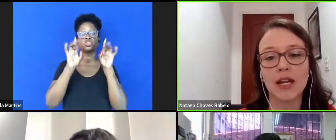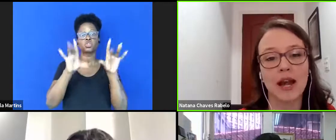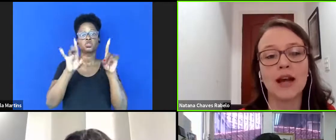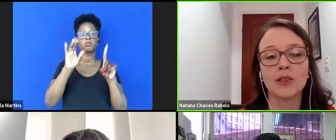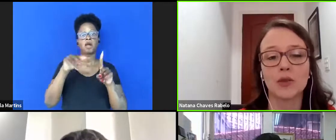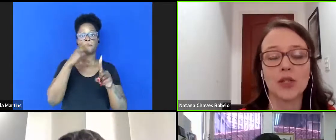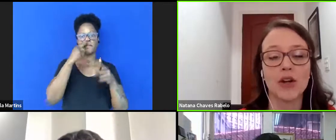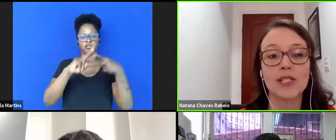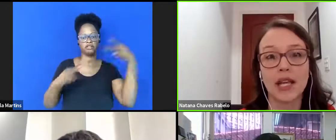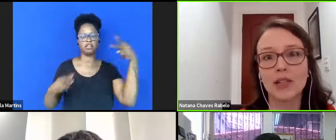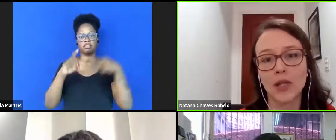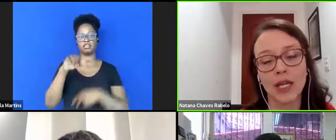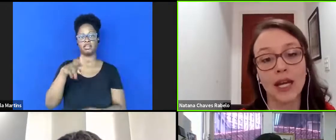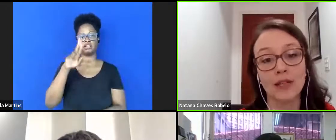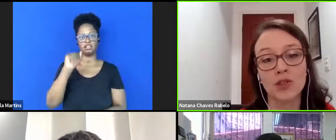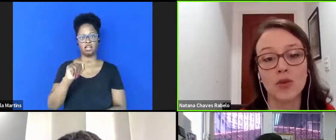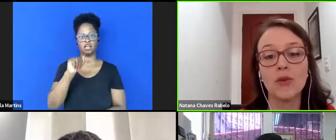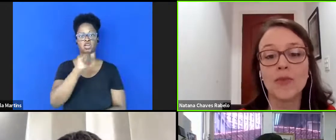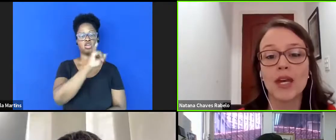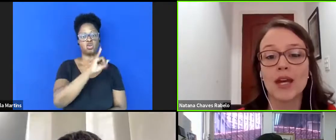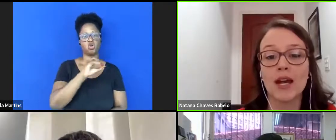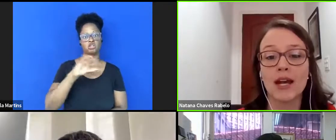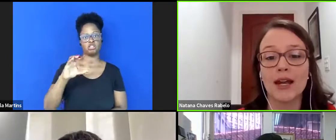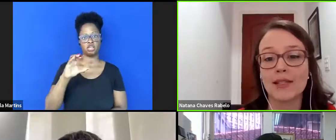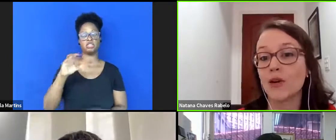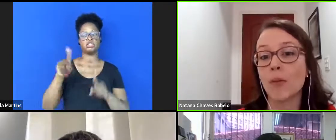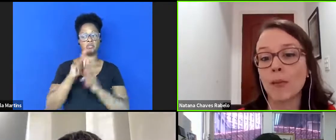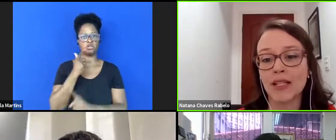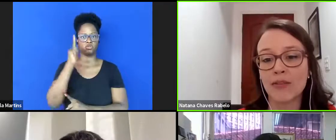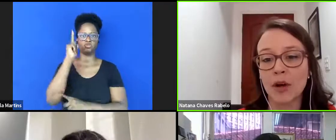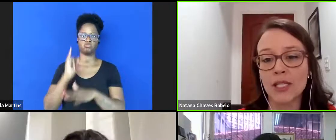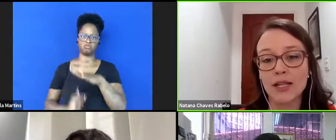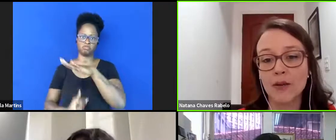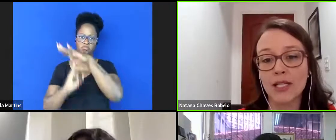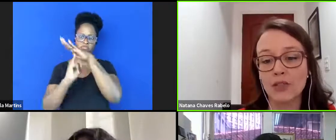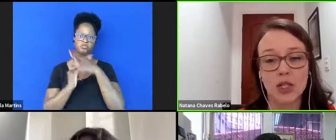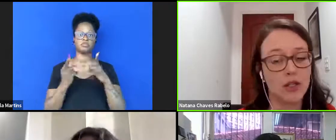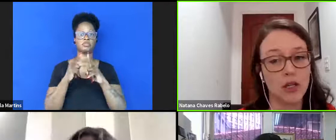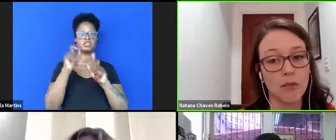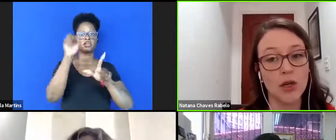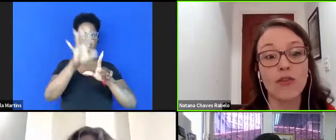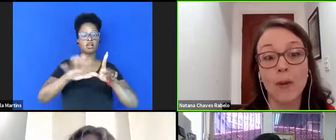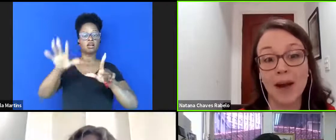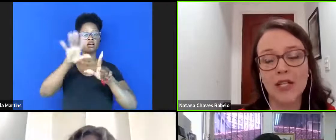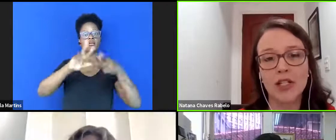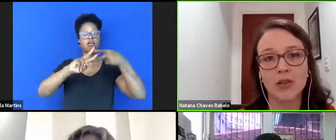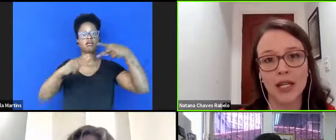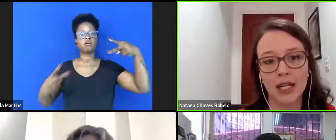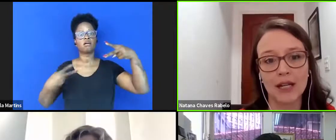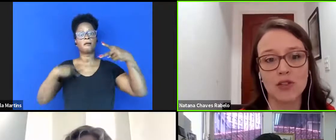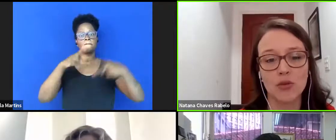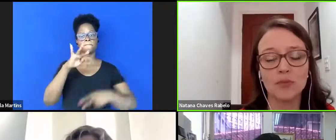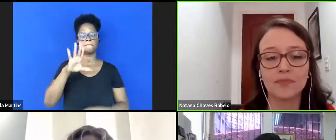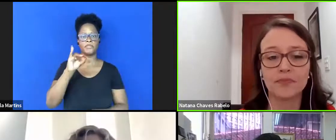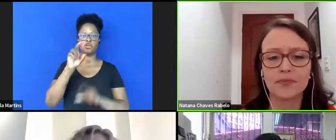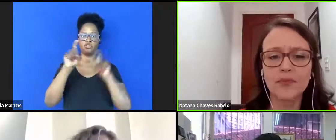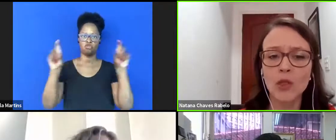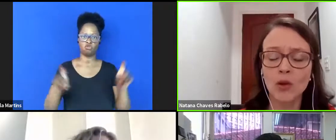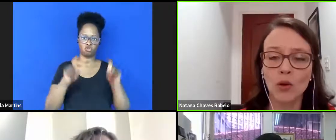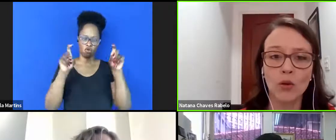de DNA do IOC e do René Rachou, assim como a plataforma de bioinformática do René